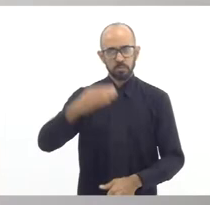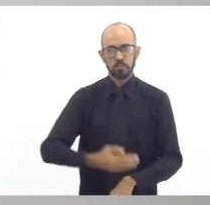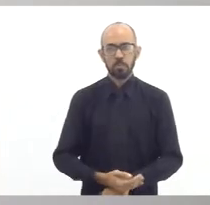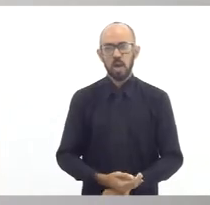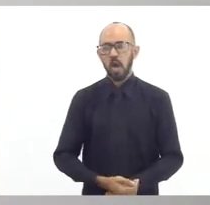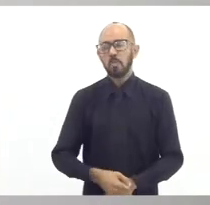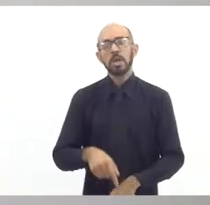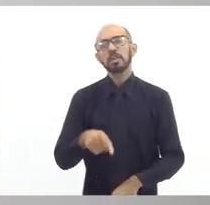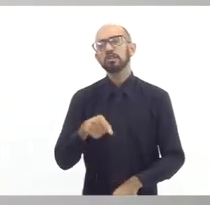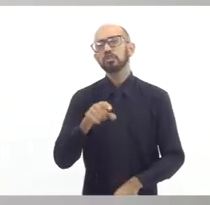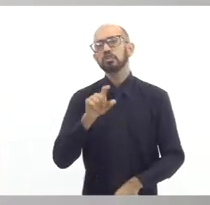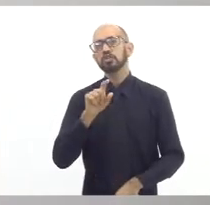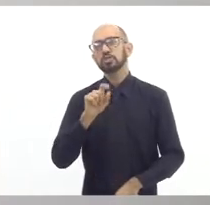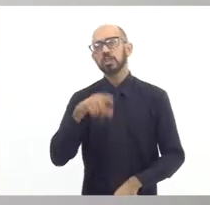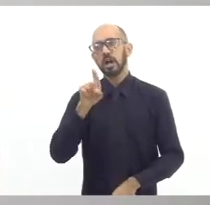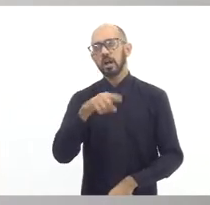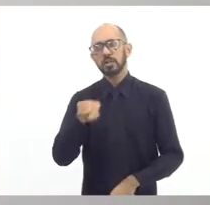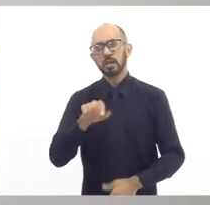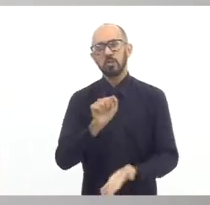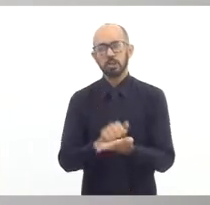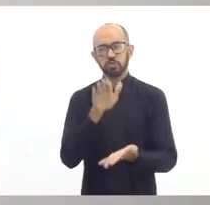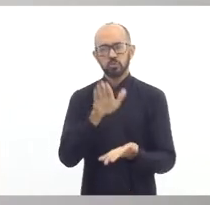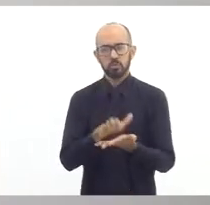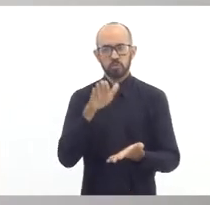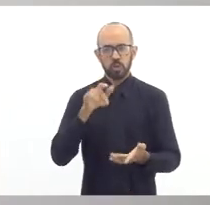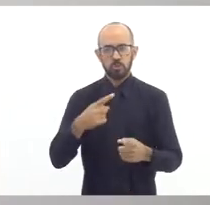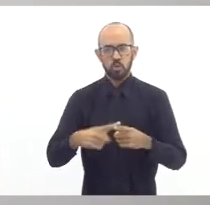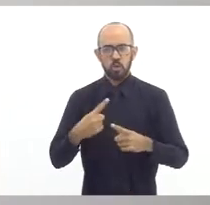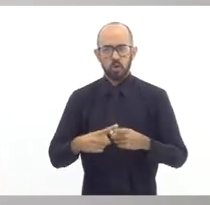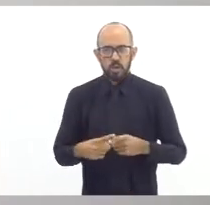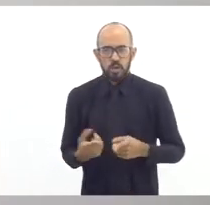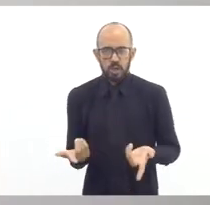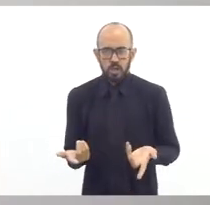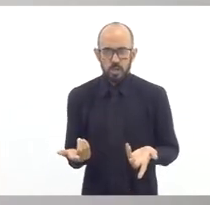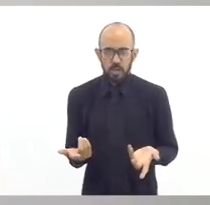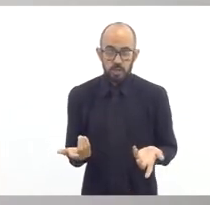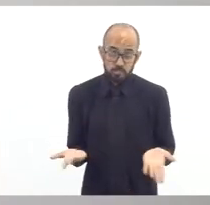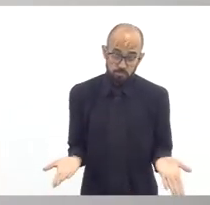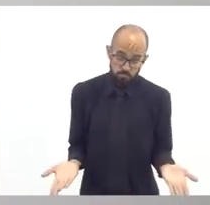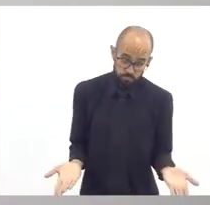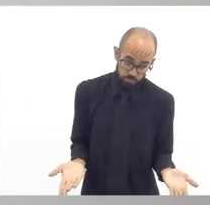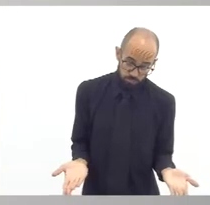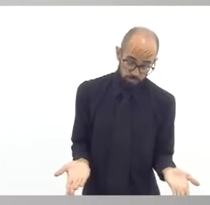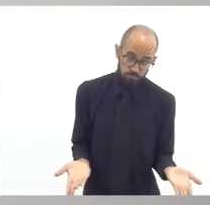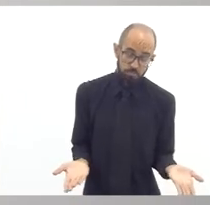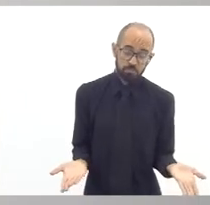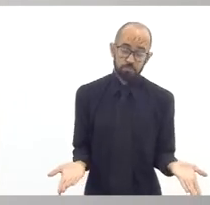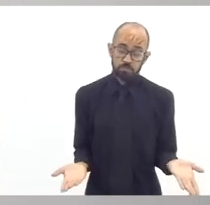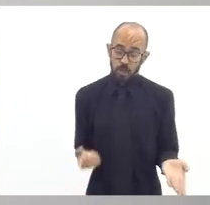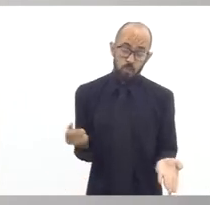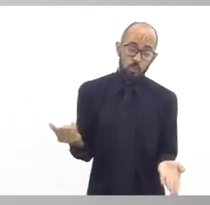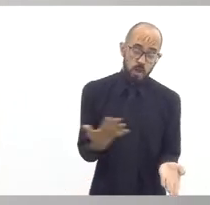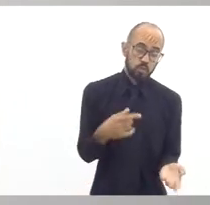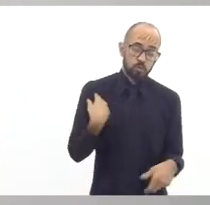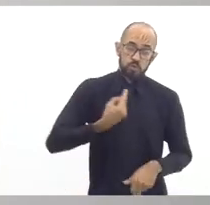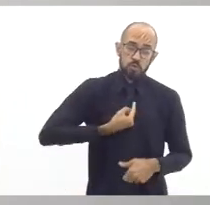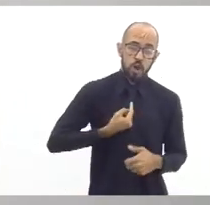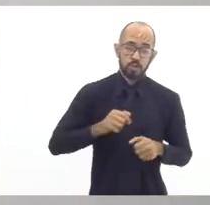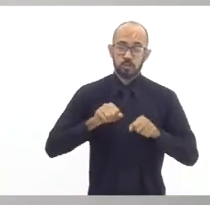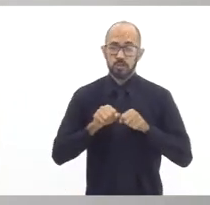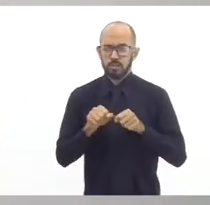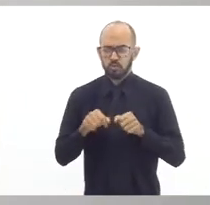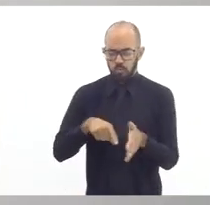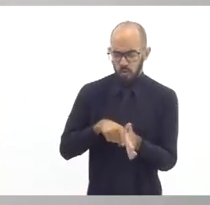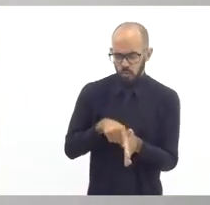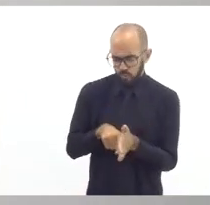caso específico de suspensão de multas. Porque, quer dizer, quando a gente faz a consulta,